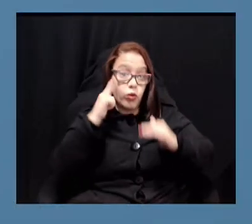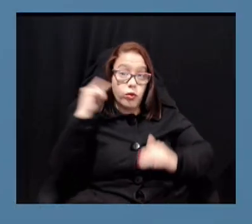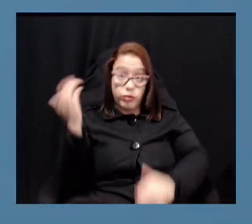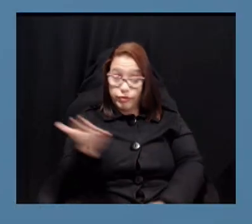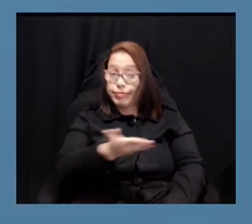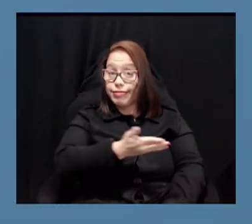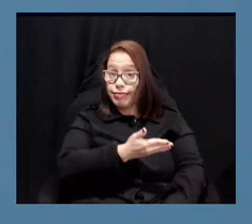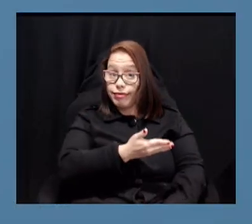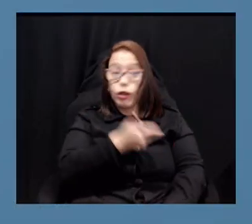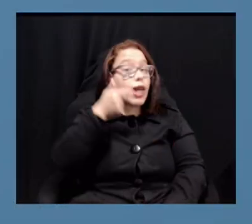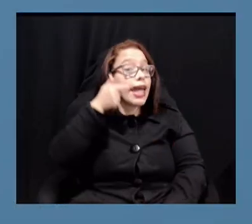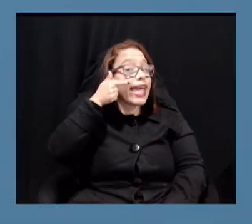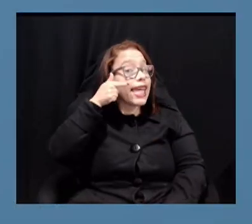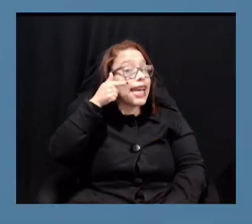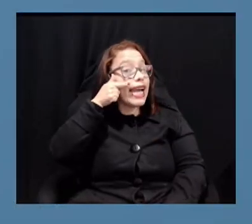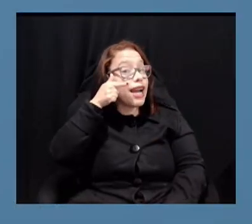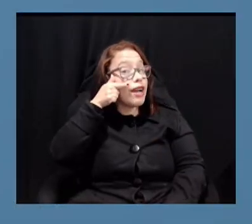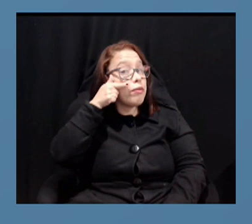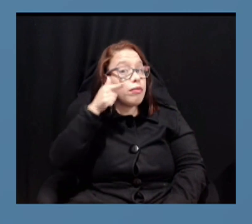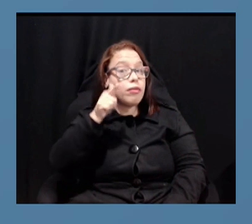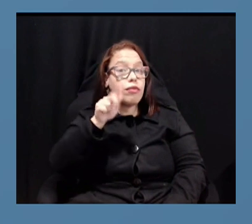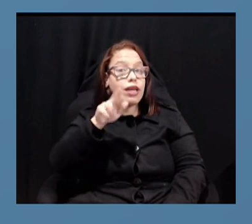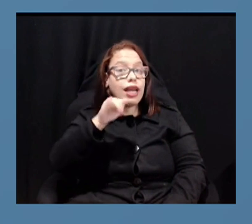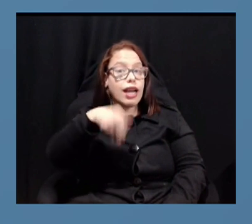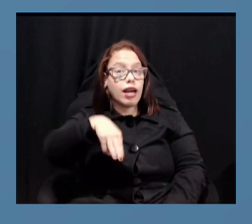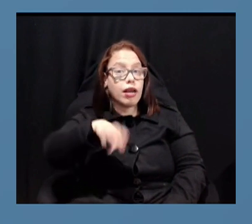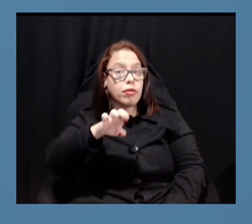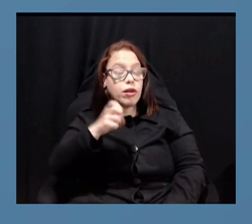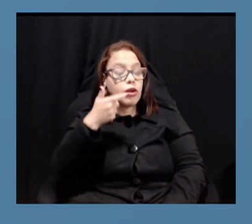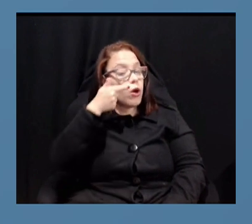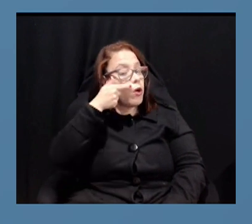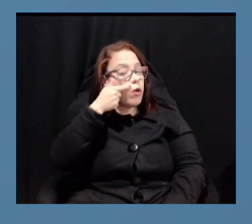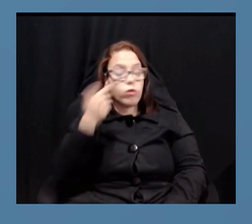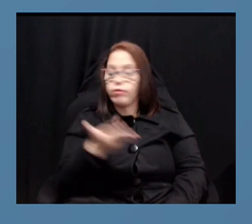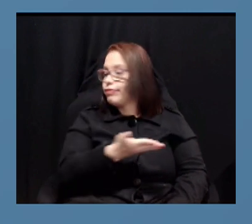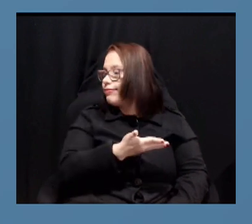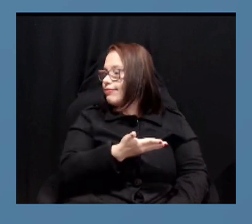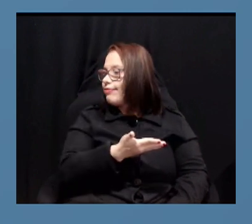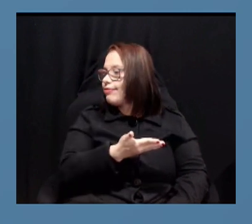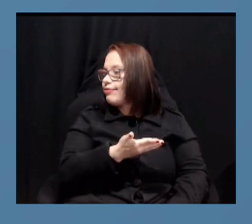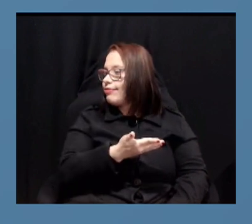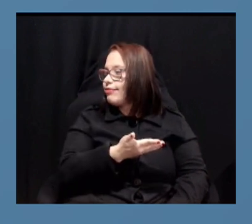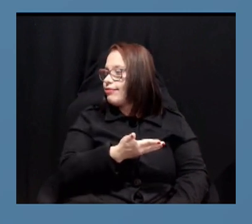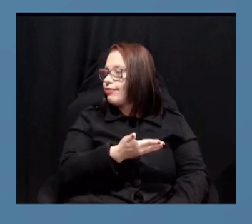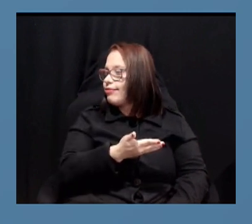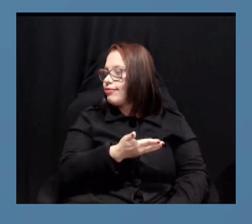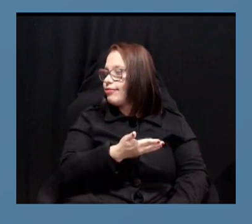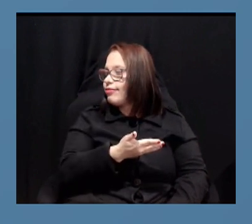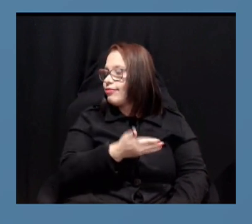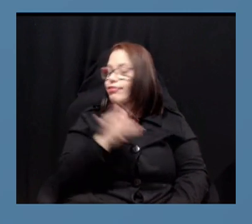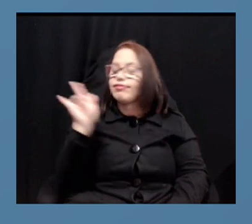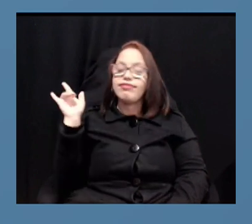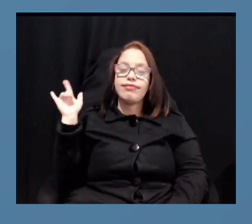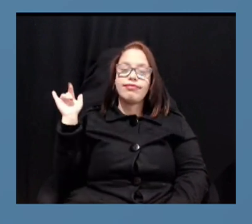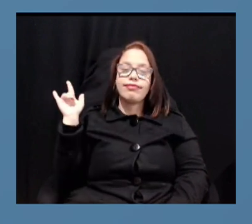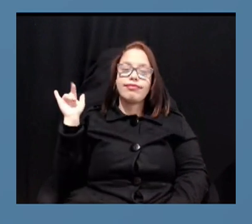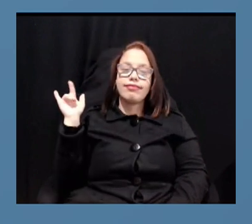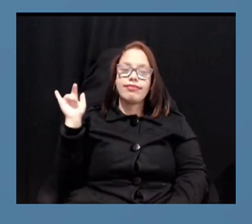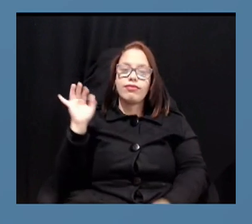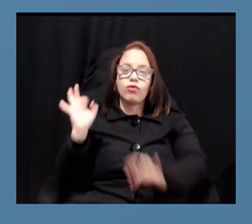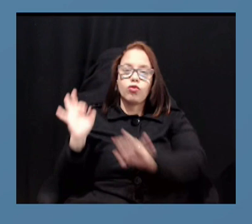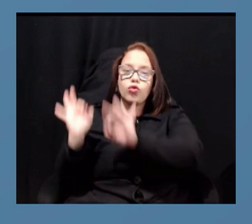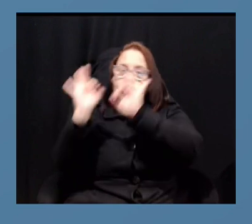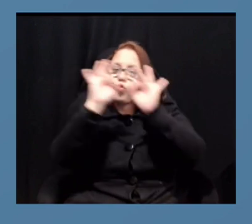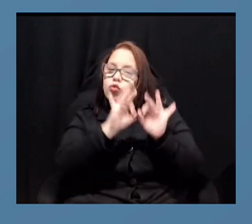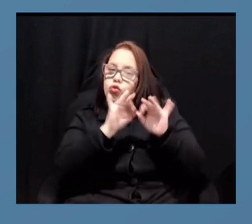CPS, que é a abreviação de Campinas. Então, Guilherme Teixeira CPS no Instagram. Nos acompanhe na rede social, lá